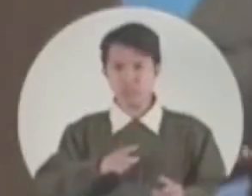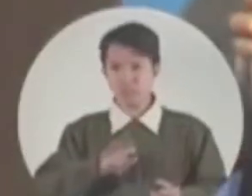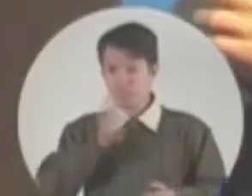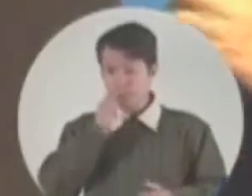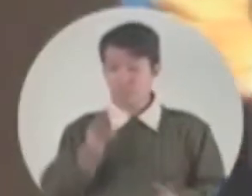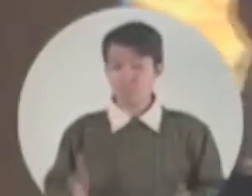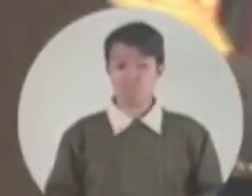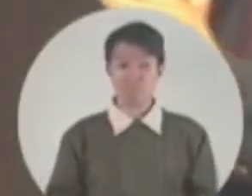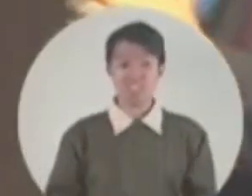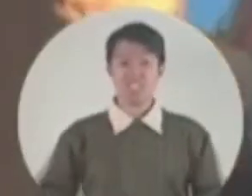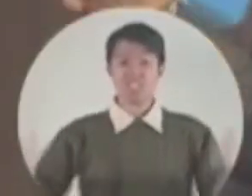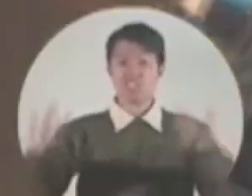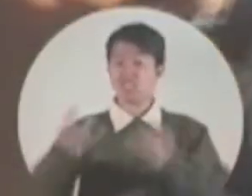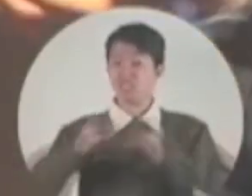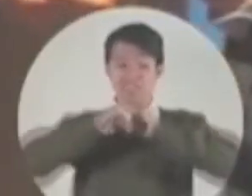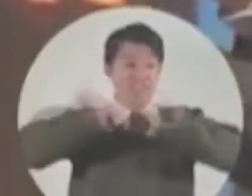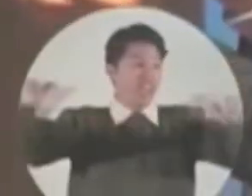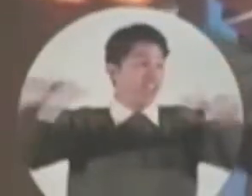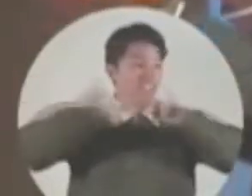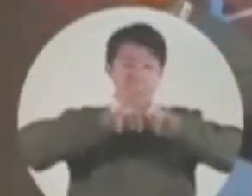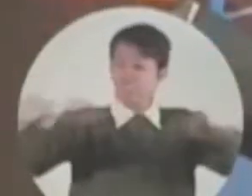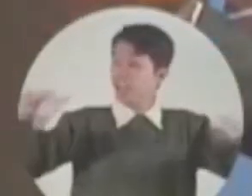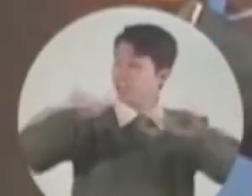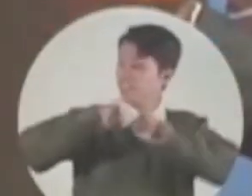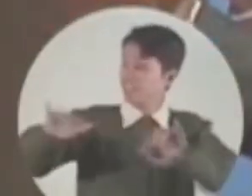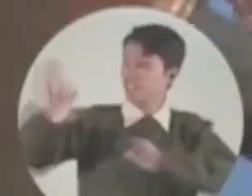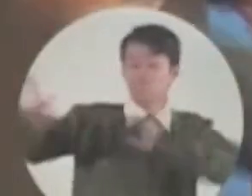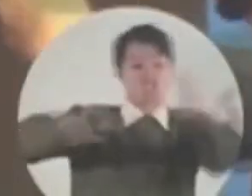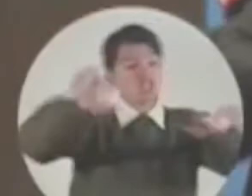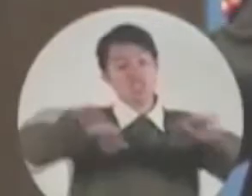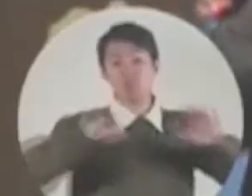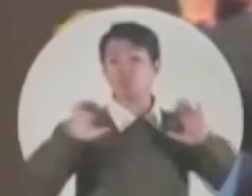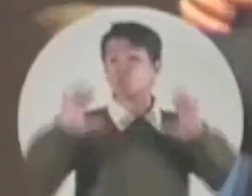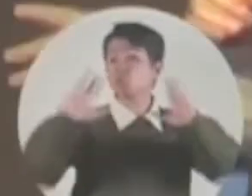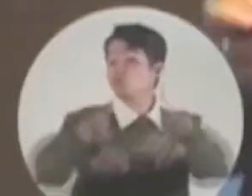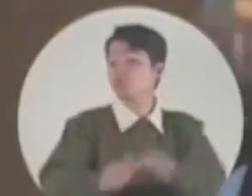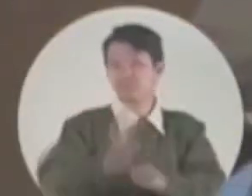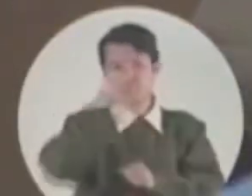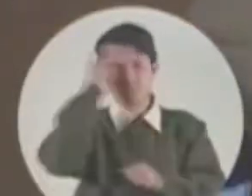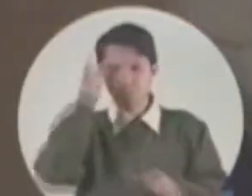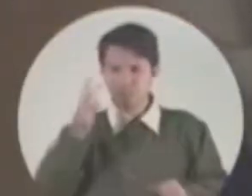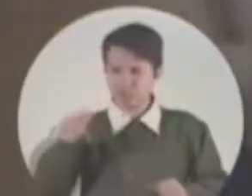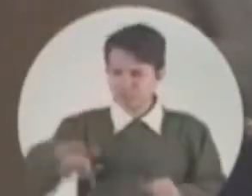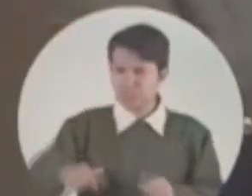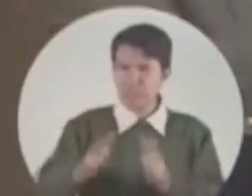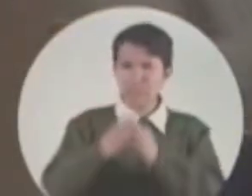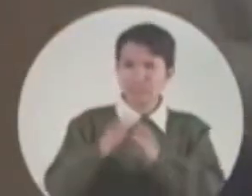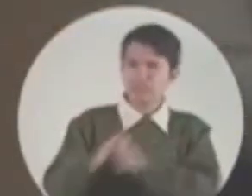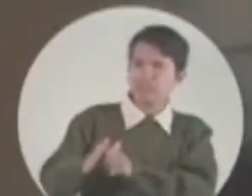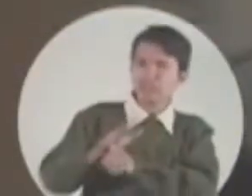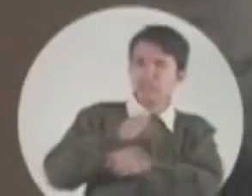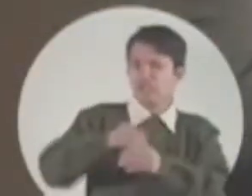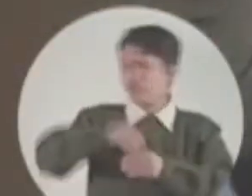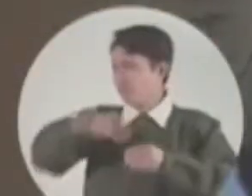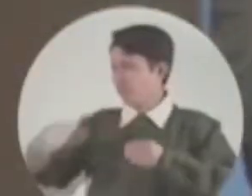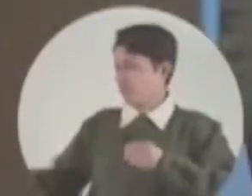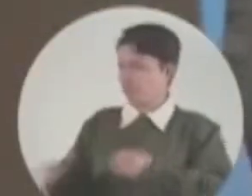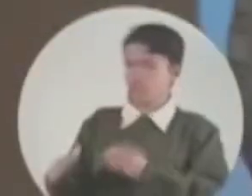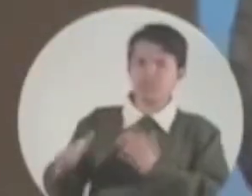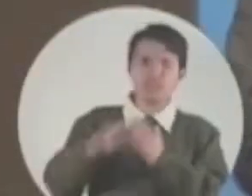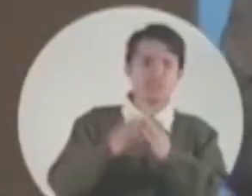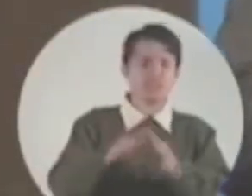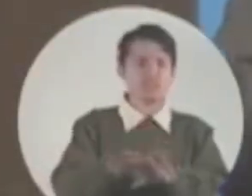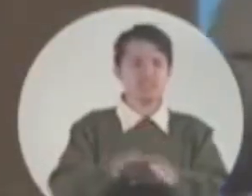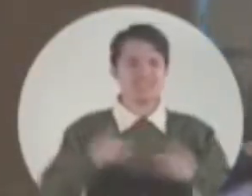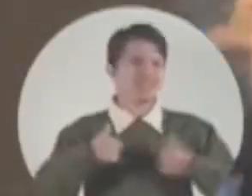Lázaro, ele tem um milagre tão grande na vida dele, ele está falando para todo mundo, está convidando todo mundo, não sei nem como é que vai caber